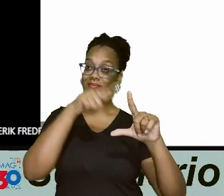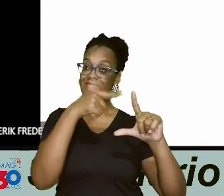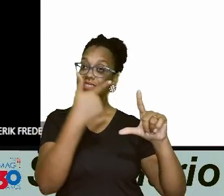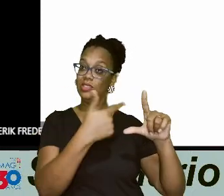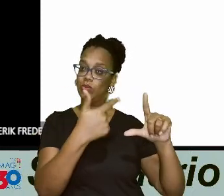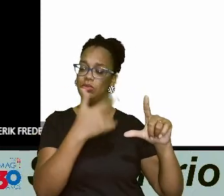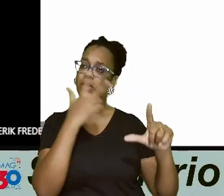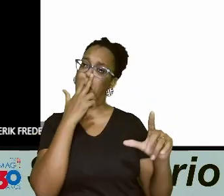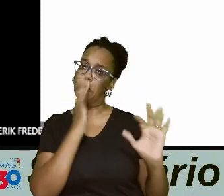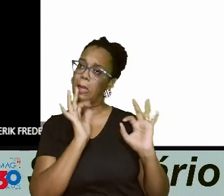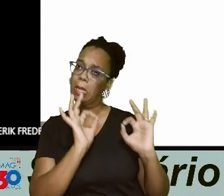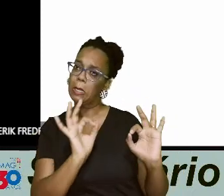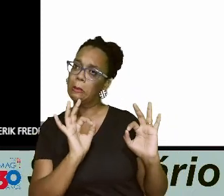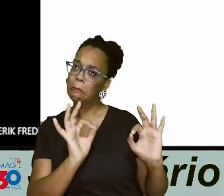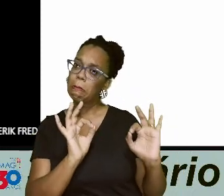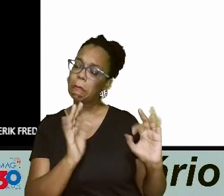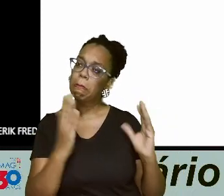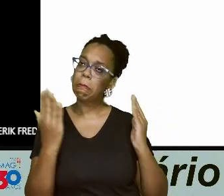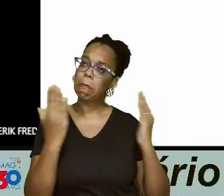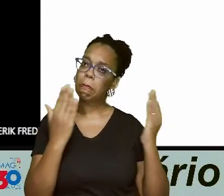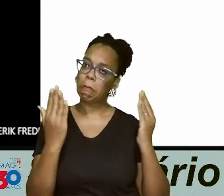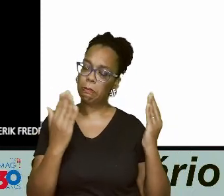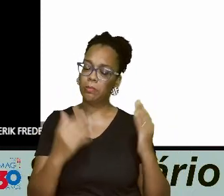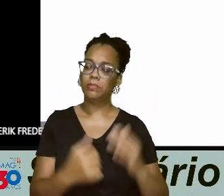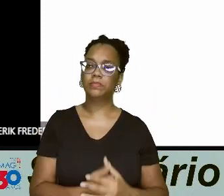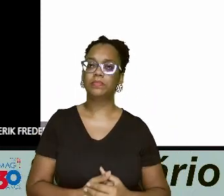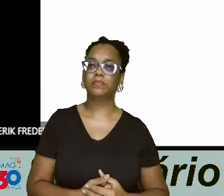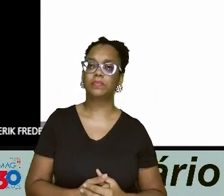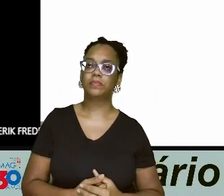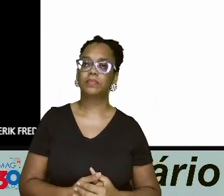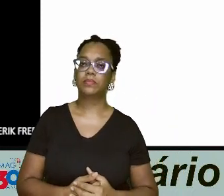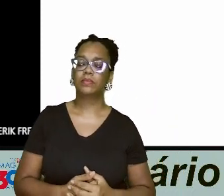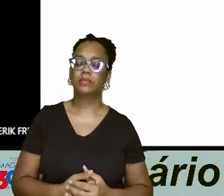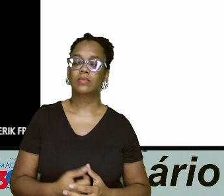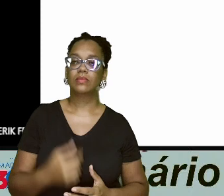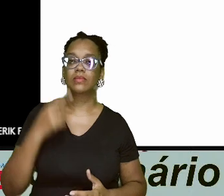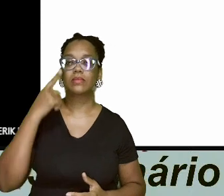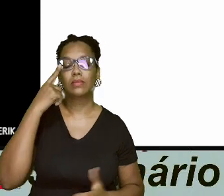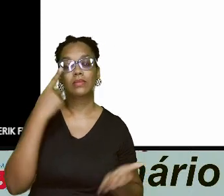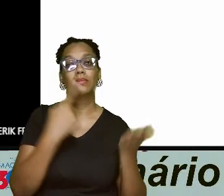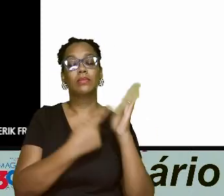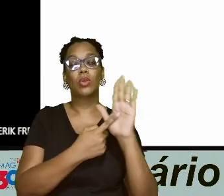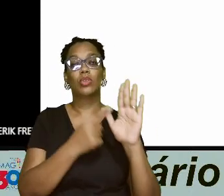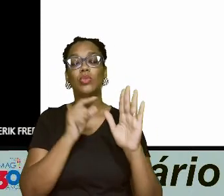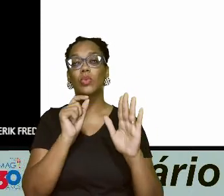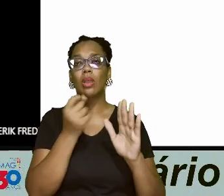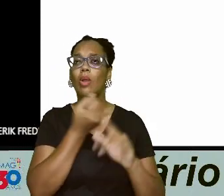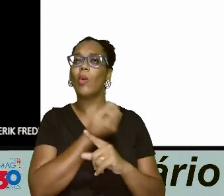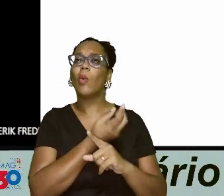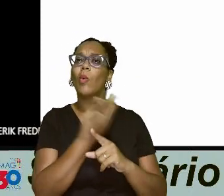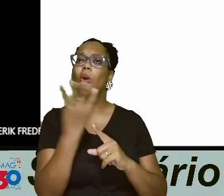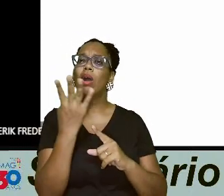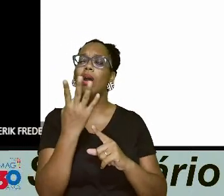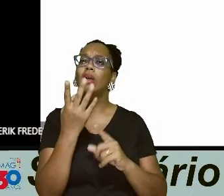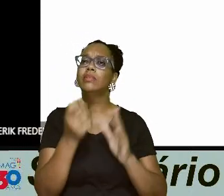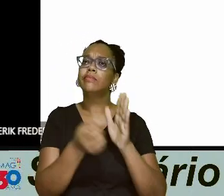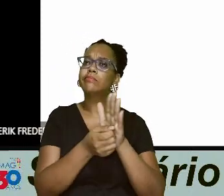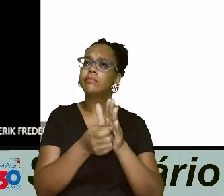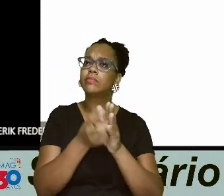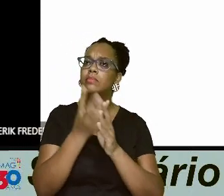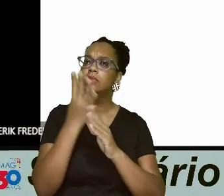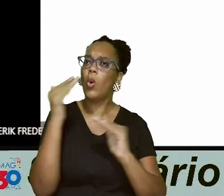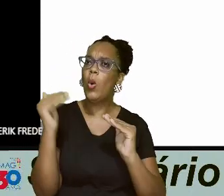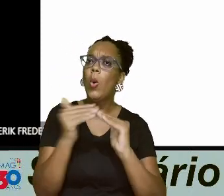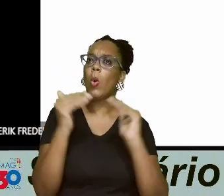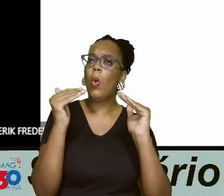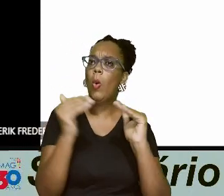aqui, neste segundo gráfico, em que se mostra a quantidade de vezes em que houve concordância do exequente,